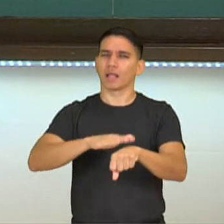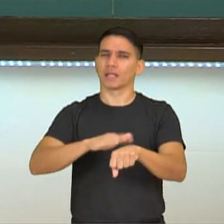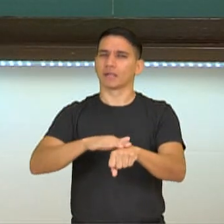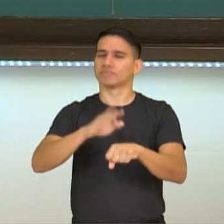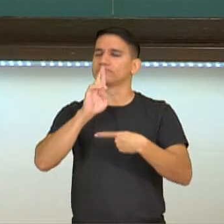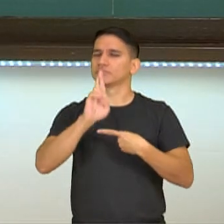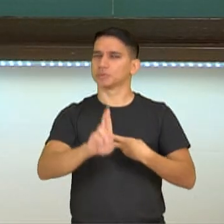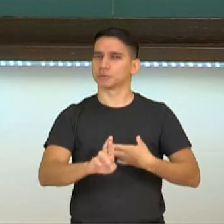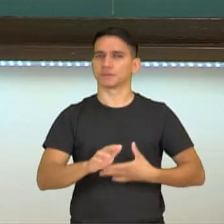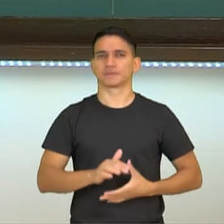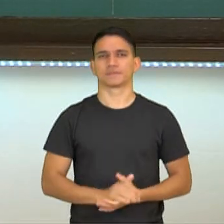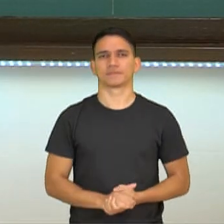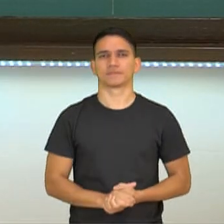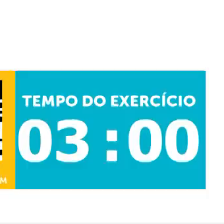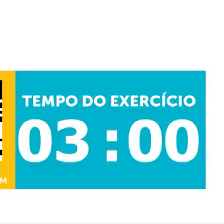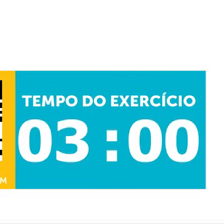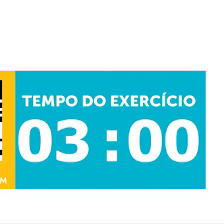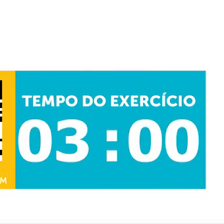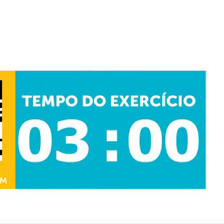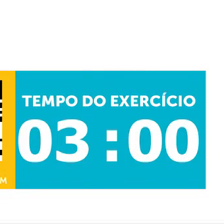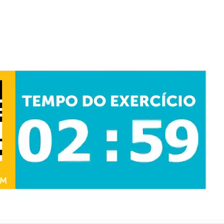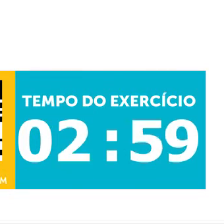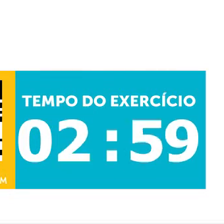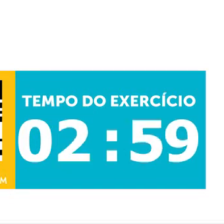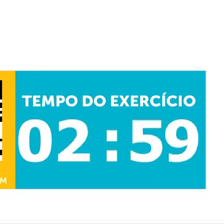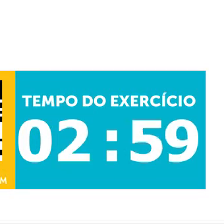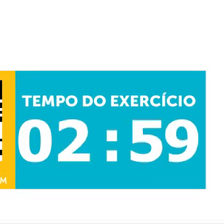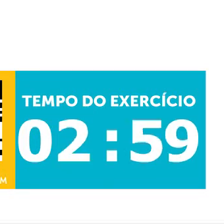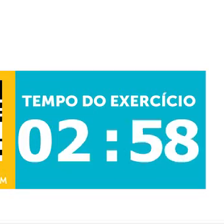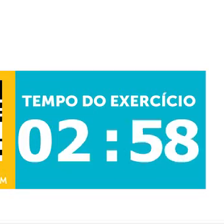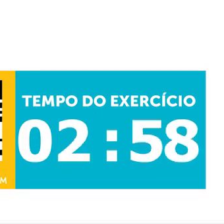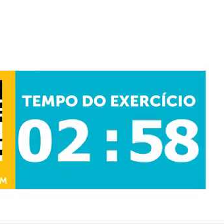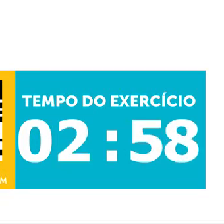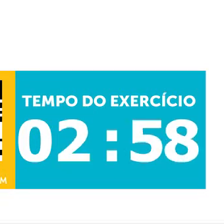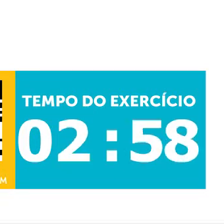vocês responderem a segunda atividade.